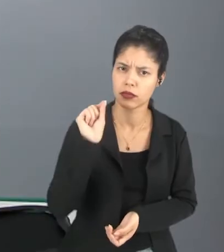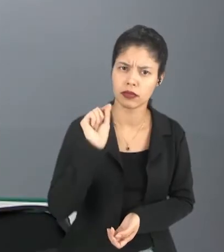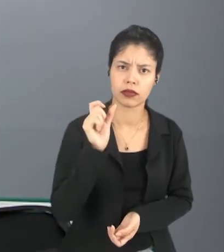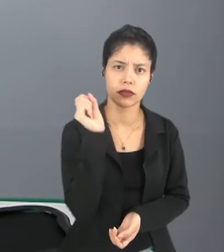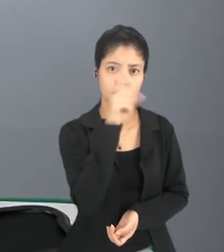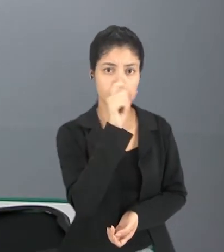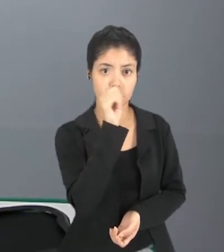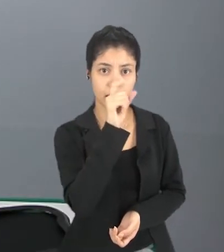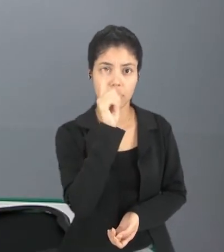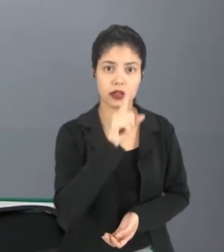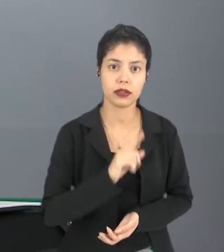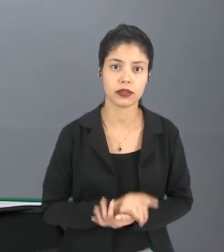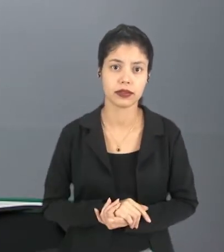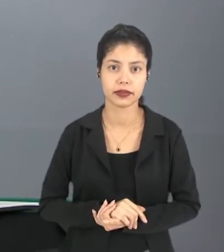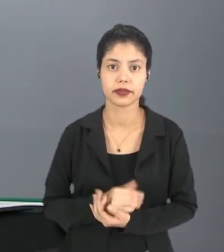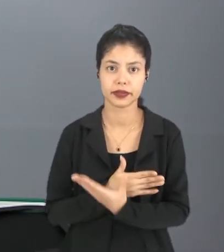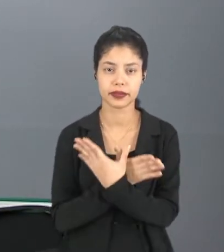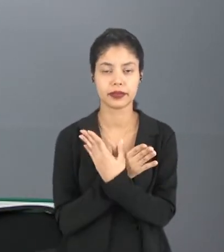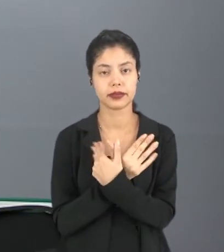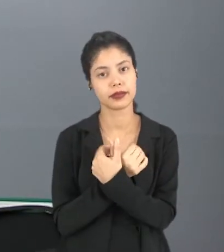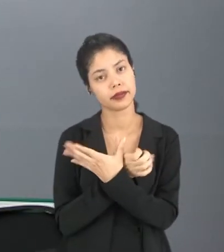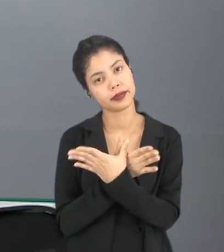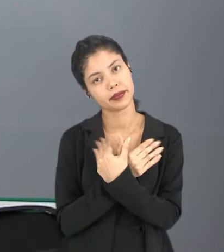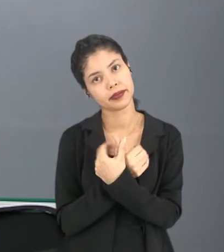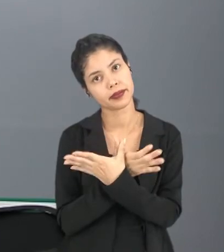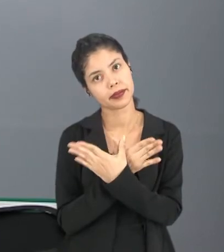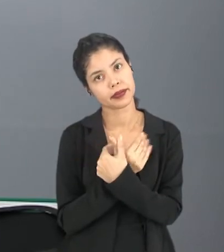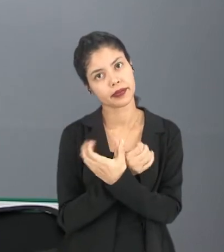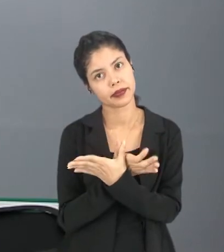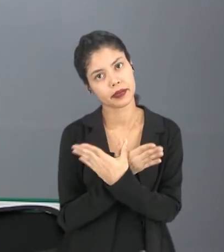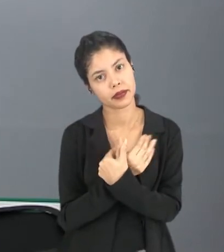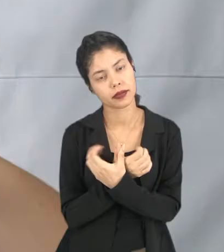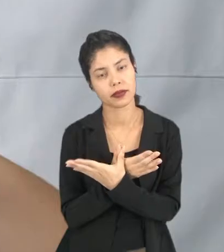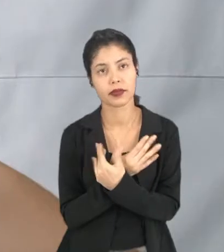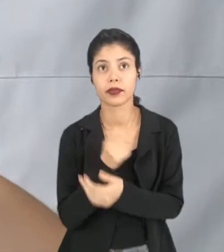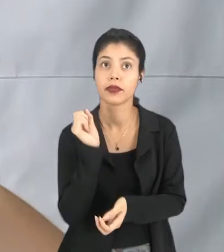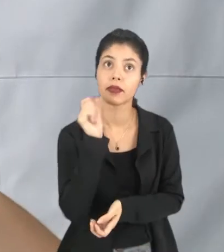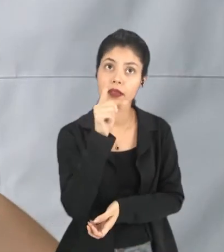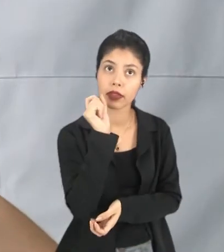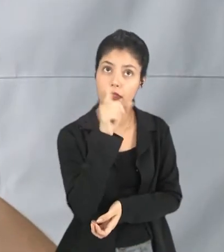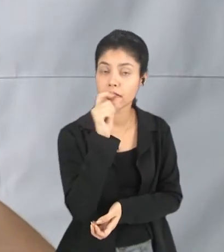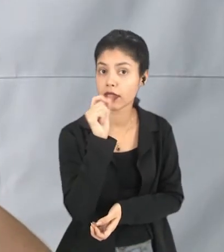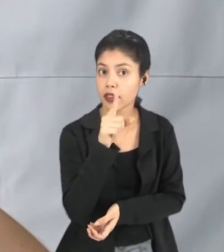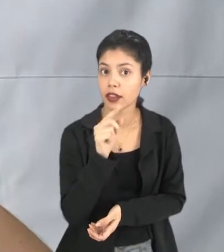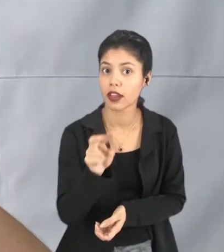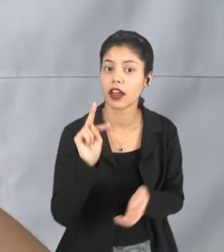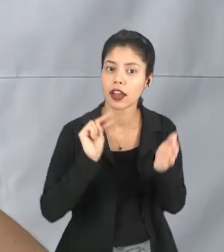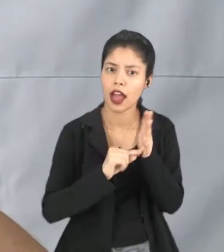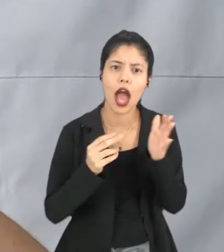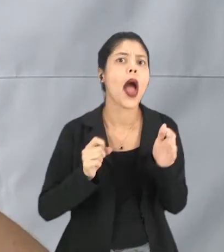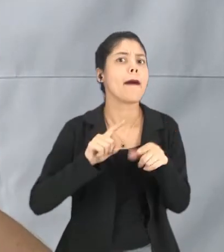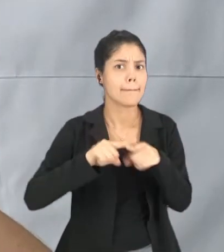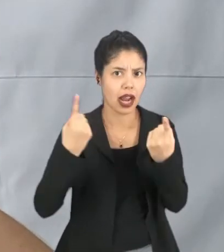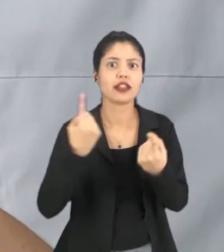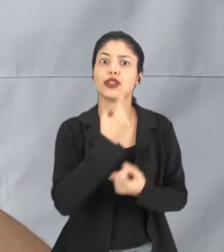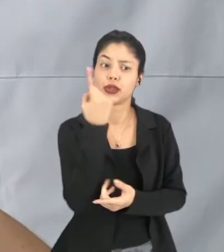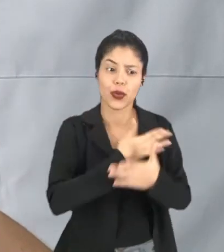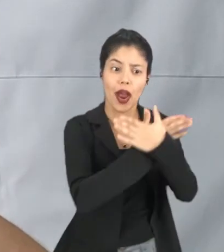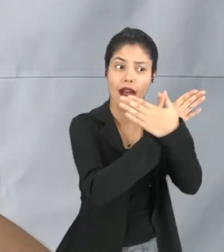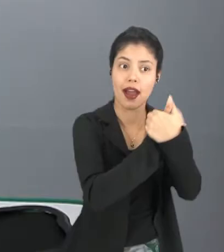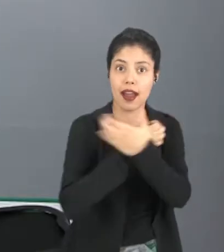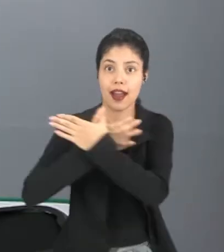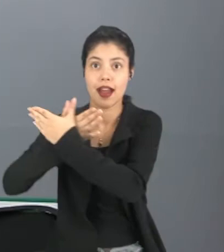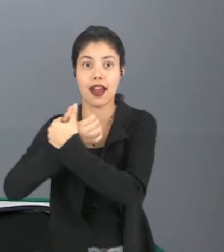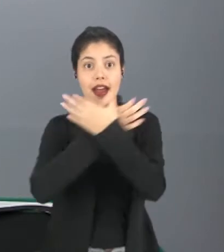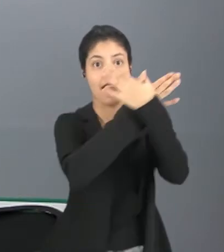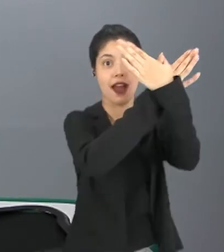azul? É a borboleta, mas está aqui azuis, então é mais de uma